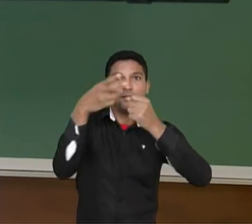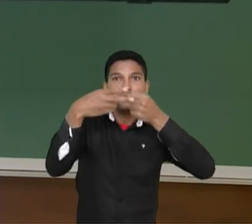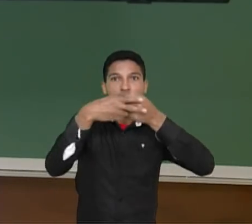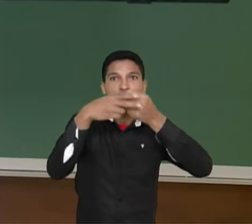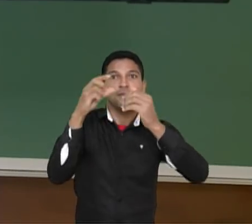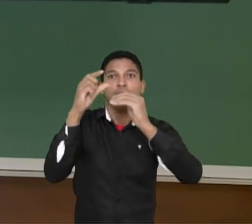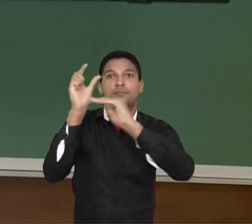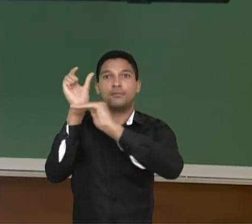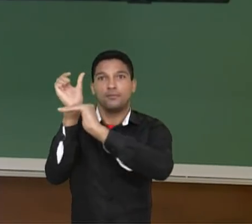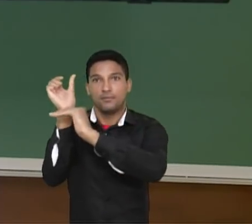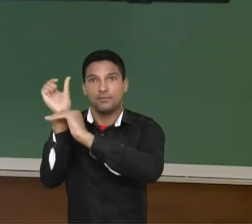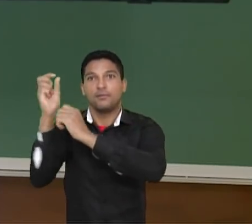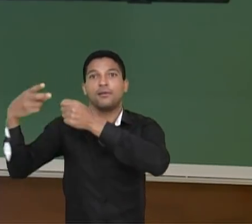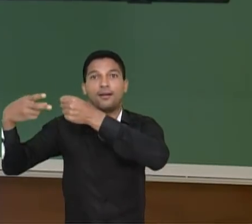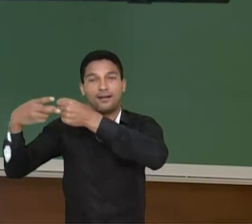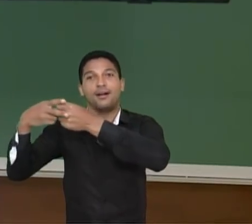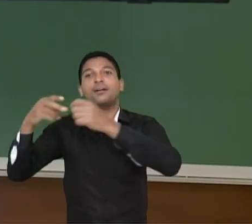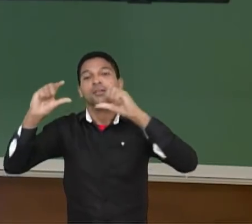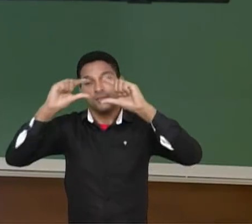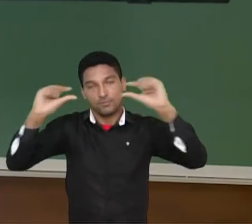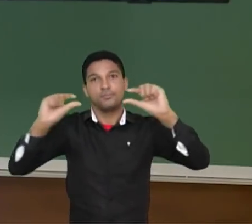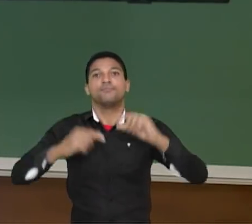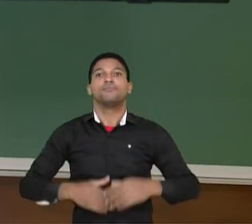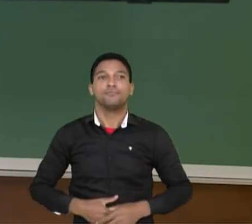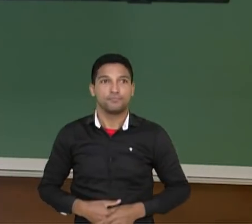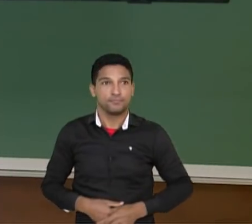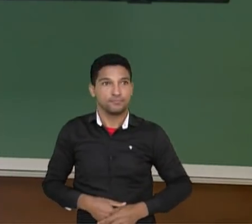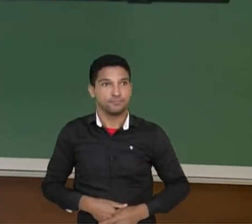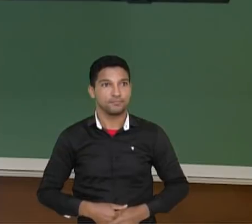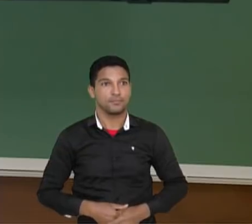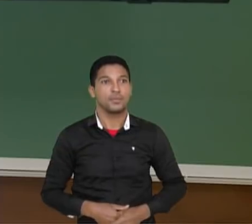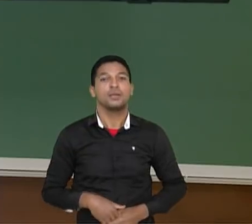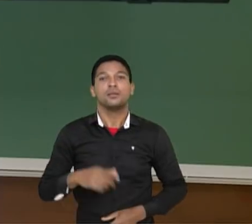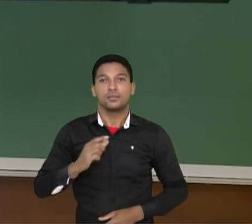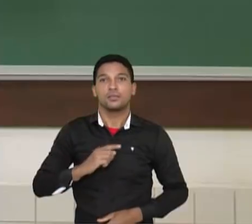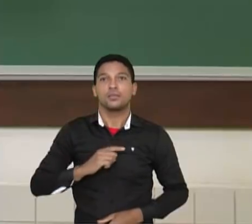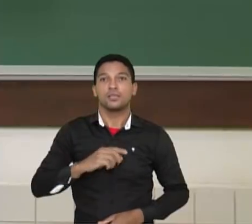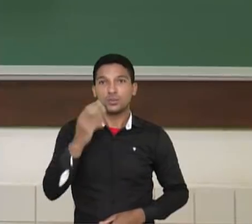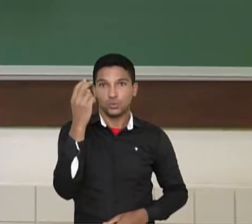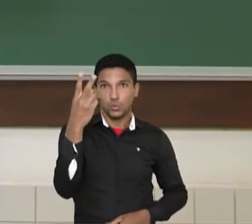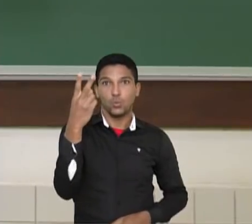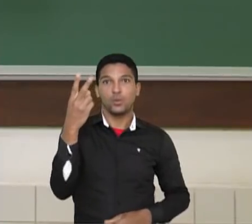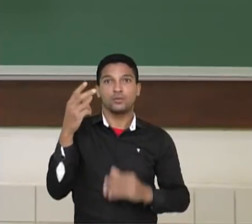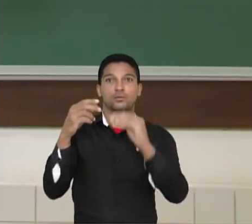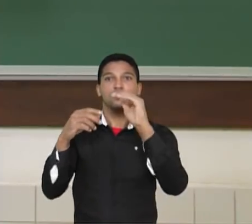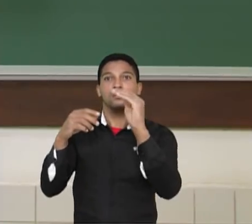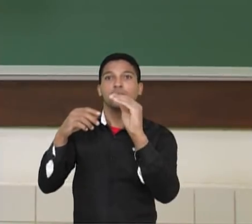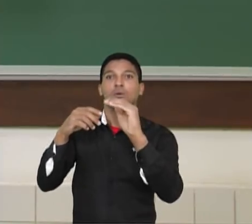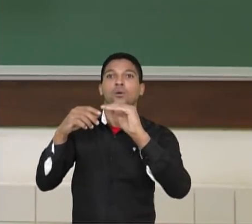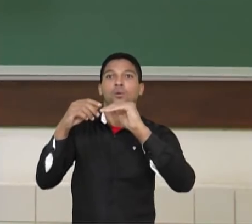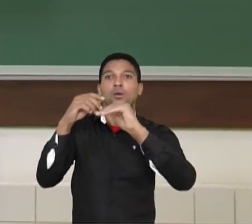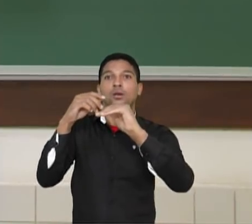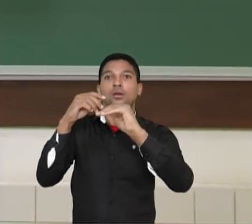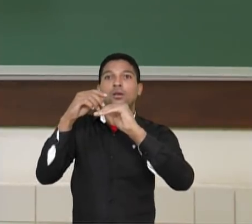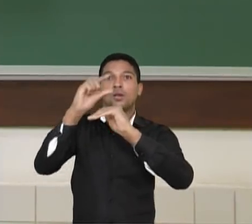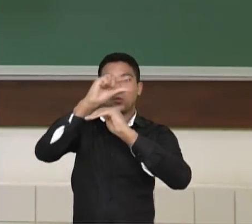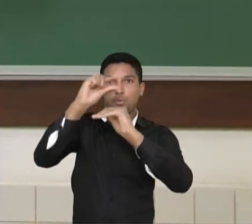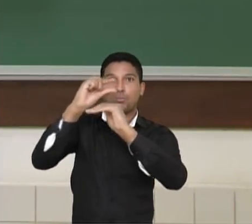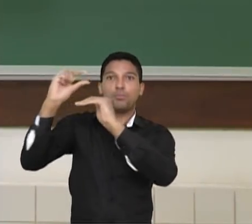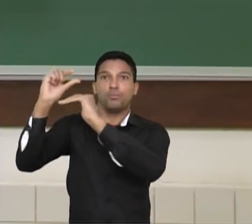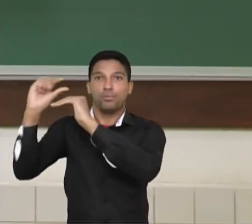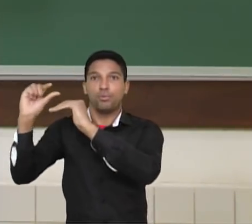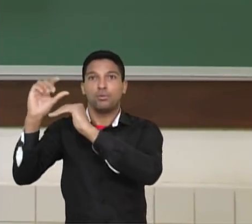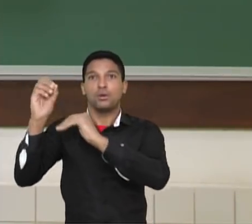Então, 2 orações presentes no enunciado, porque nós temos a presença, então, de 2 verbos. Então, eu gostaria que você